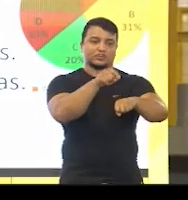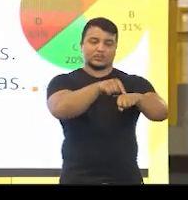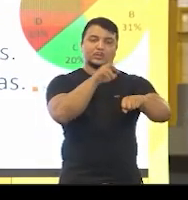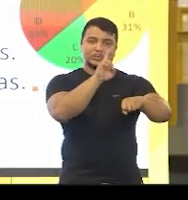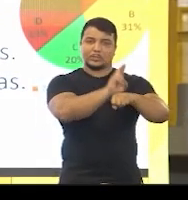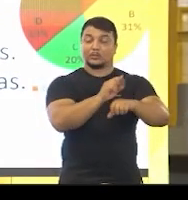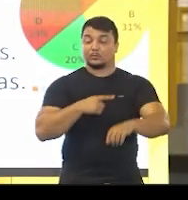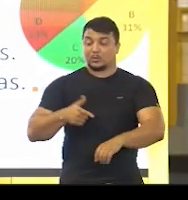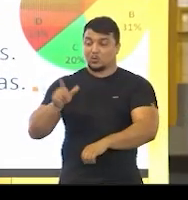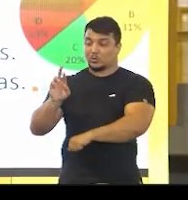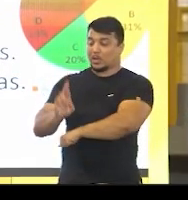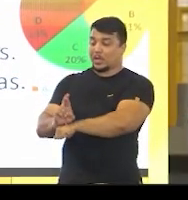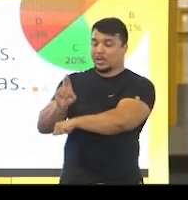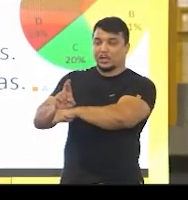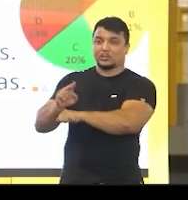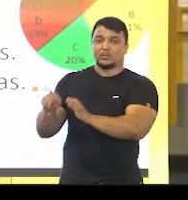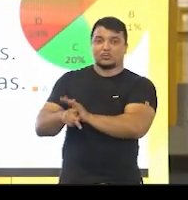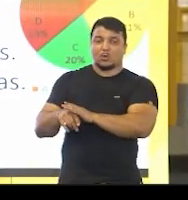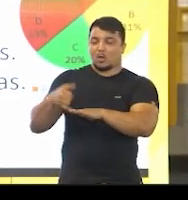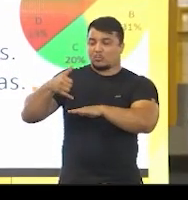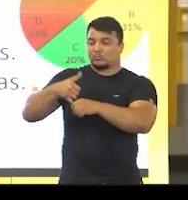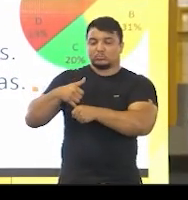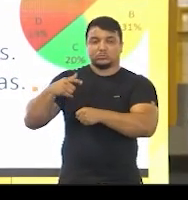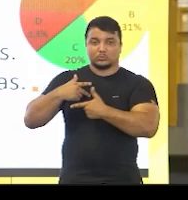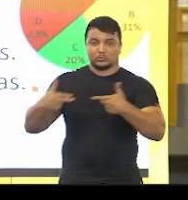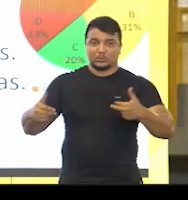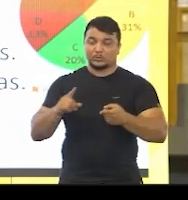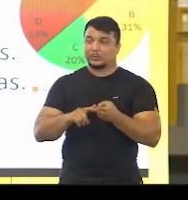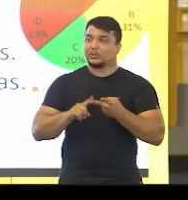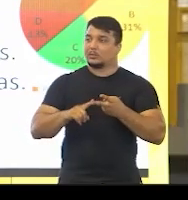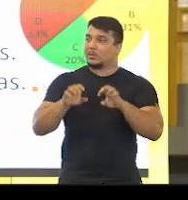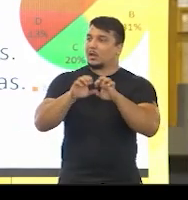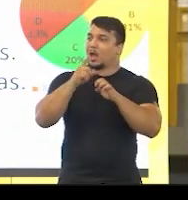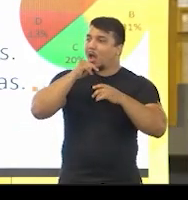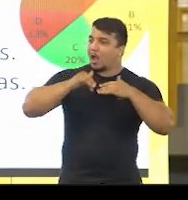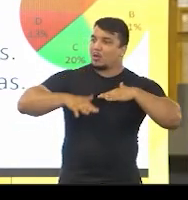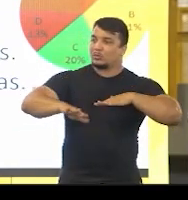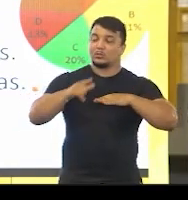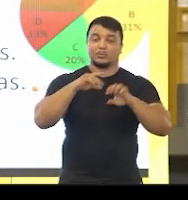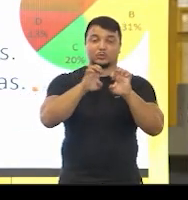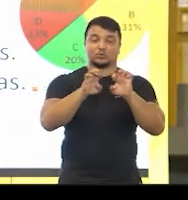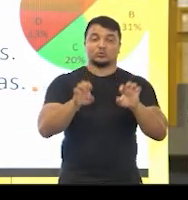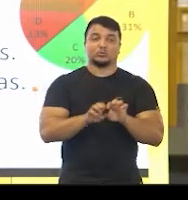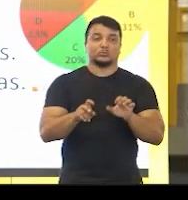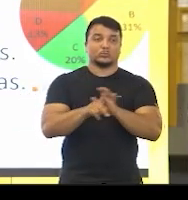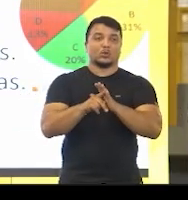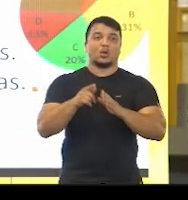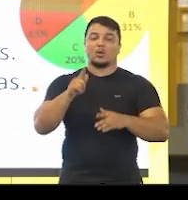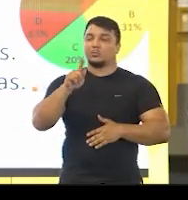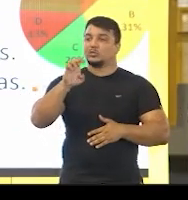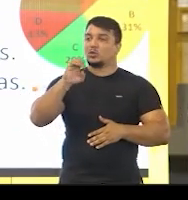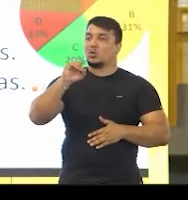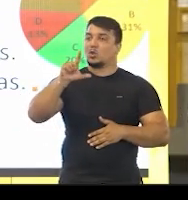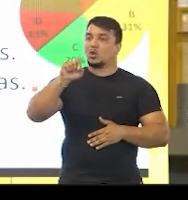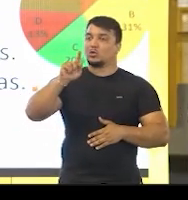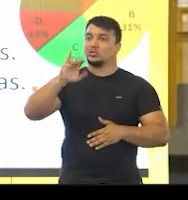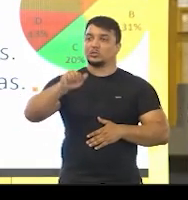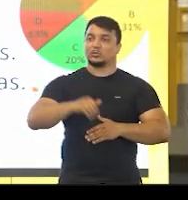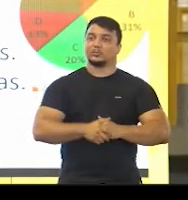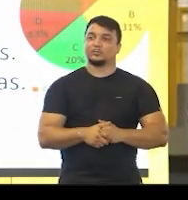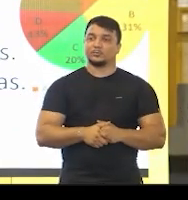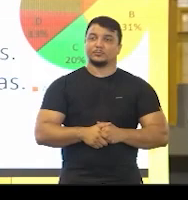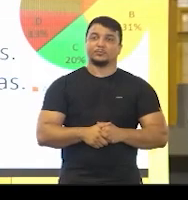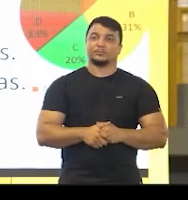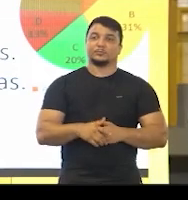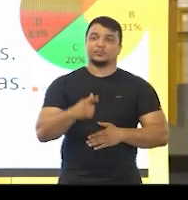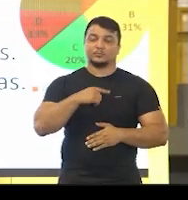metálicos, reservas de combustíveis fósseis, aquíferos e estrutura geológica. Vou dar uma dica para vocês. Técnica